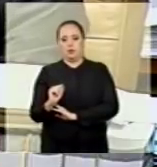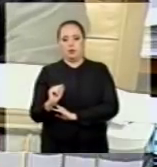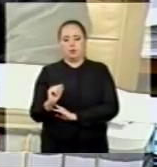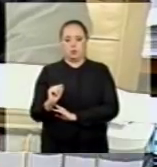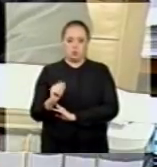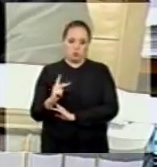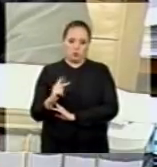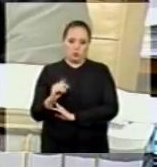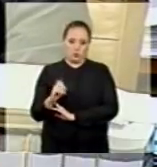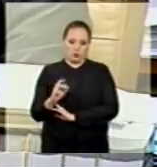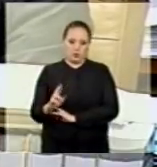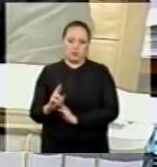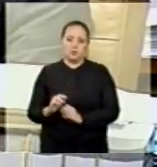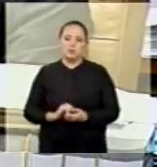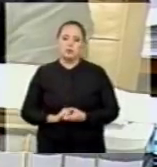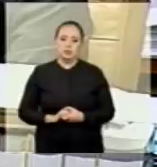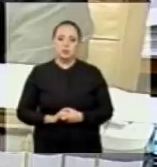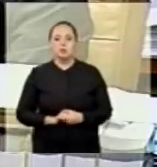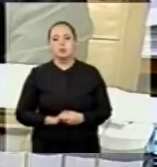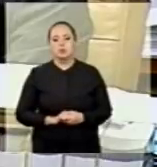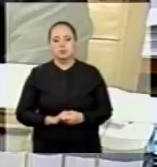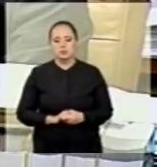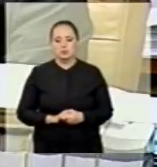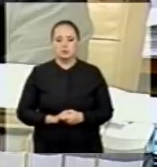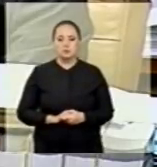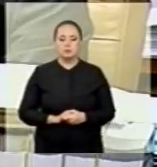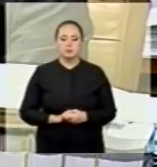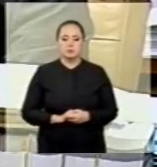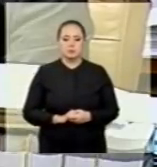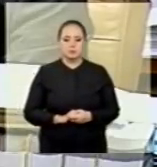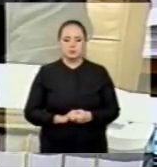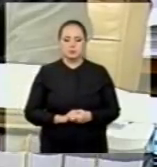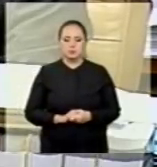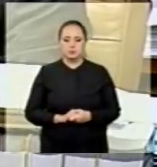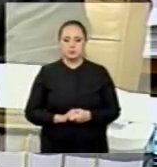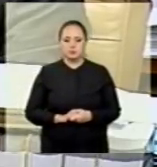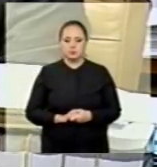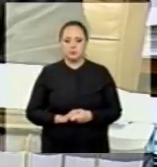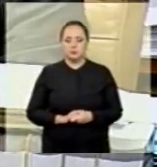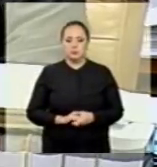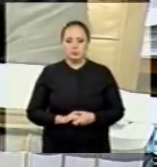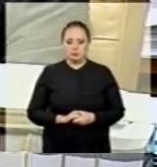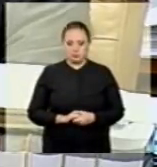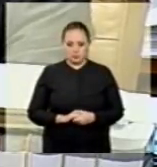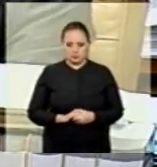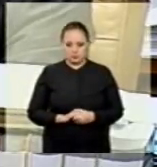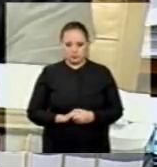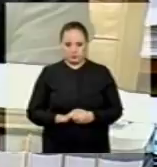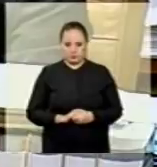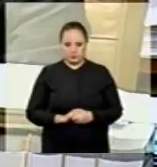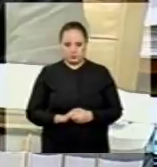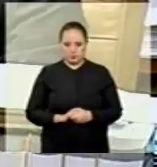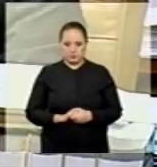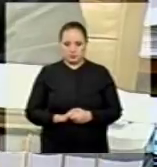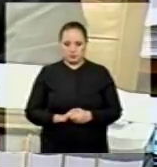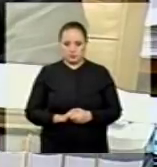do ilustre jurisconsulto de Minas Gerais, Francisco Campos, cujo magistério enfatiza no ponto que